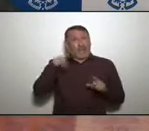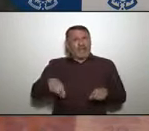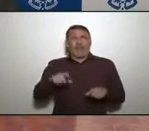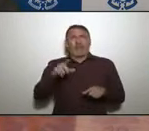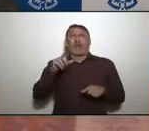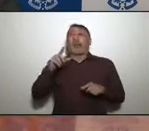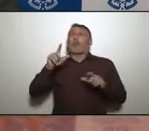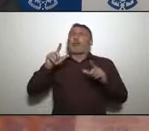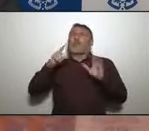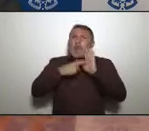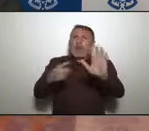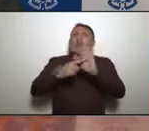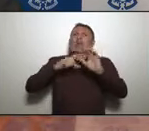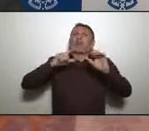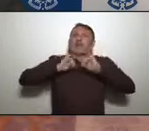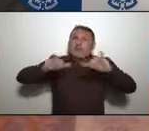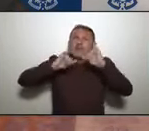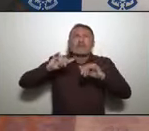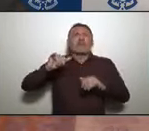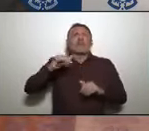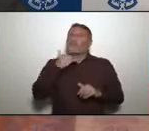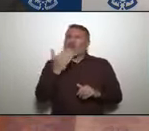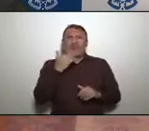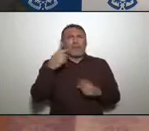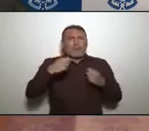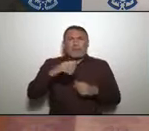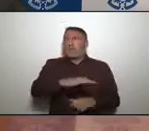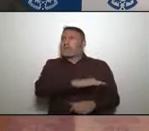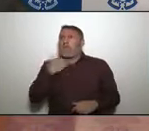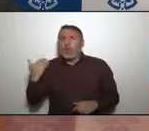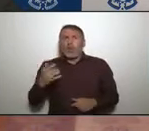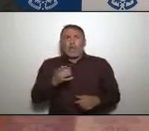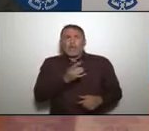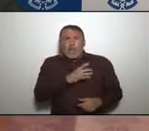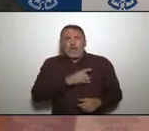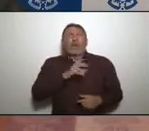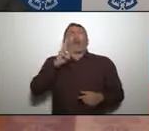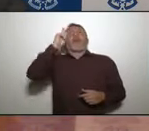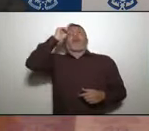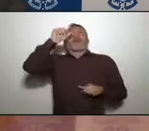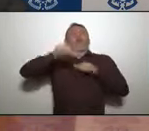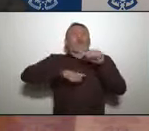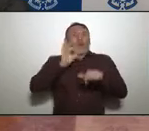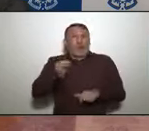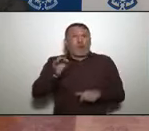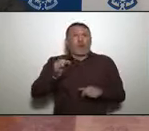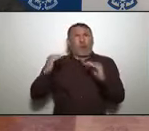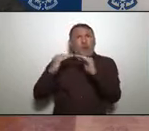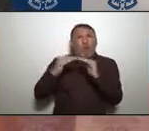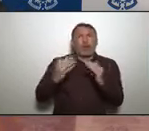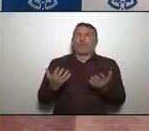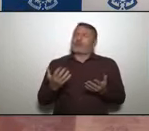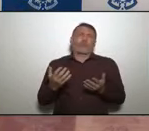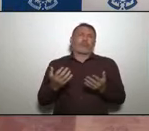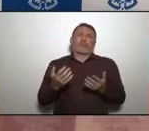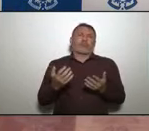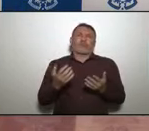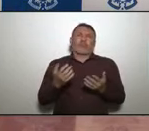o único alerta que a pessoa tem. Eu acho que, assim, nossa, se a gente pudesse não ter perdido ninguém, seria o ideal. Tá certo? Não é?